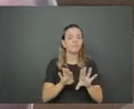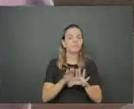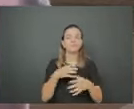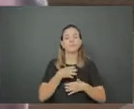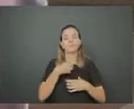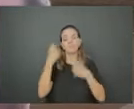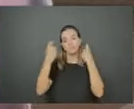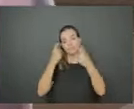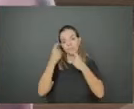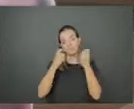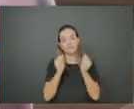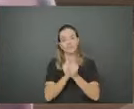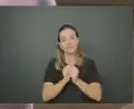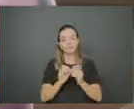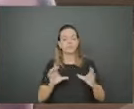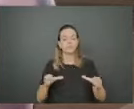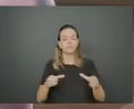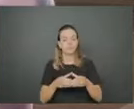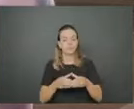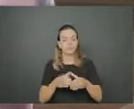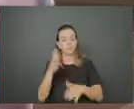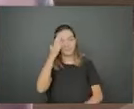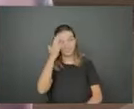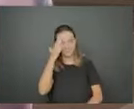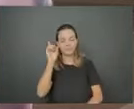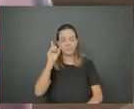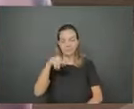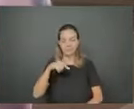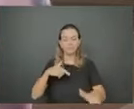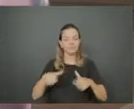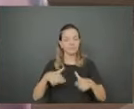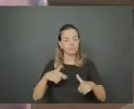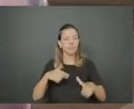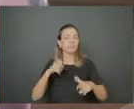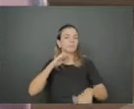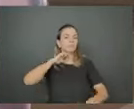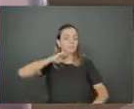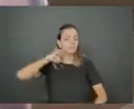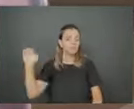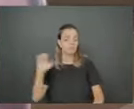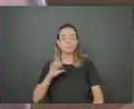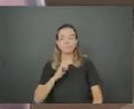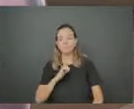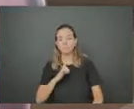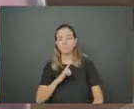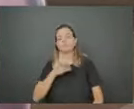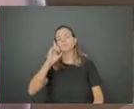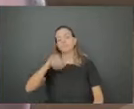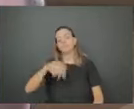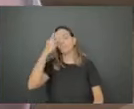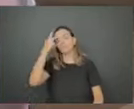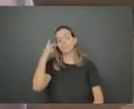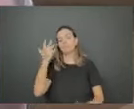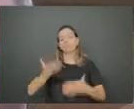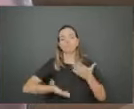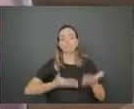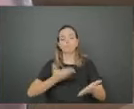que é um trabalho extremamente estressante, são servidores que enfrentam a morte quase